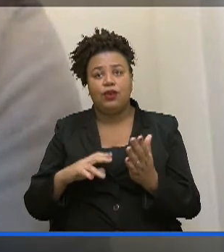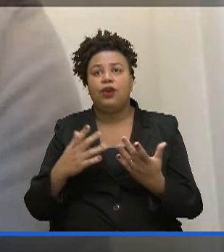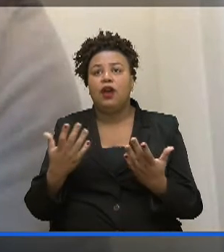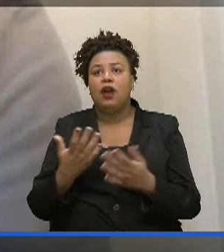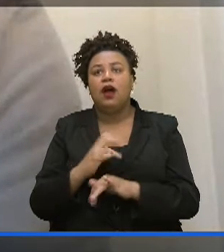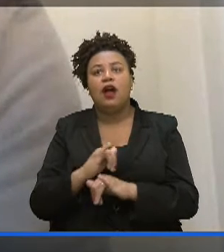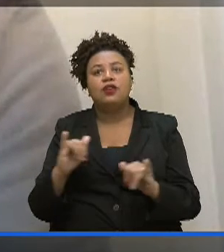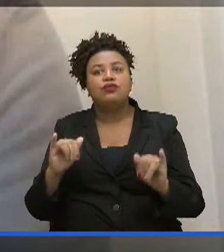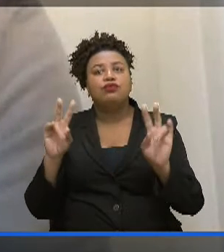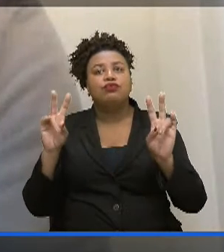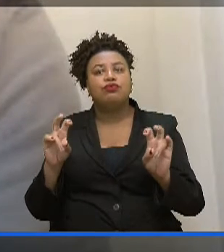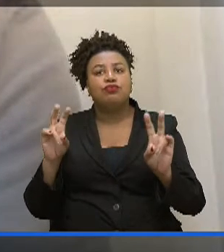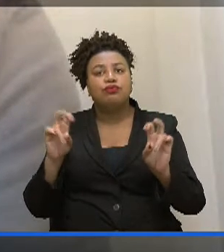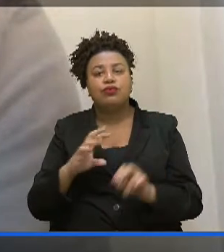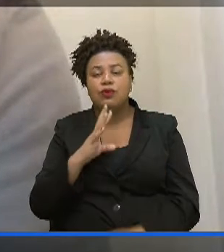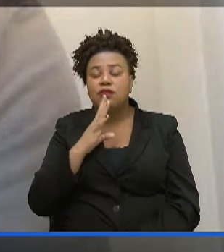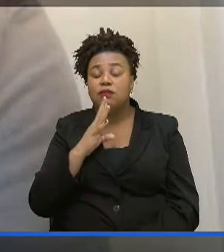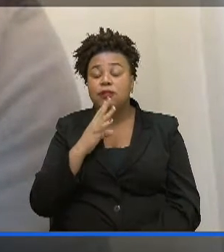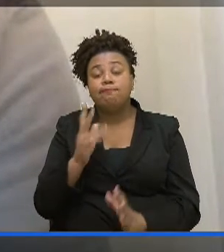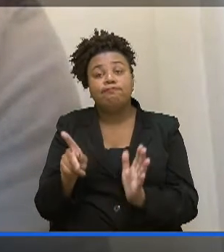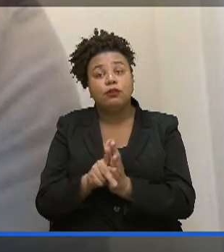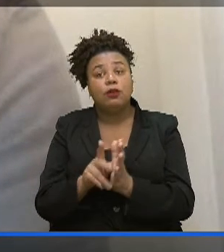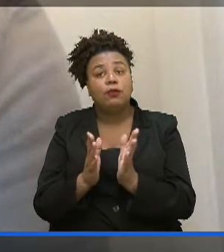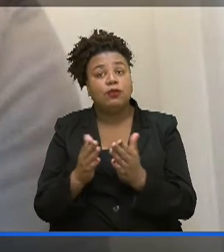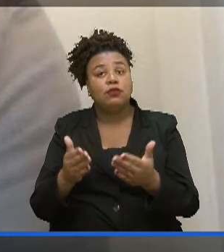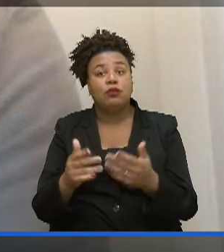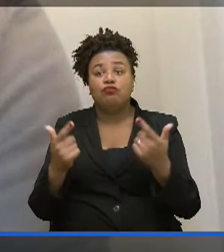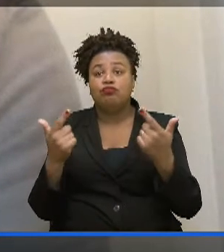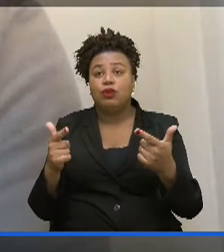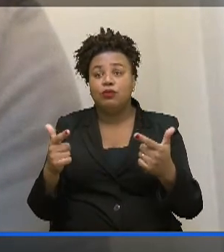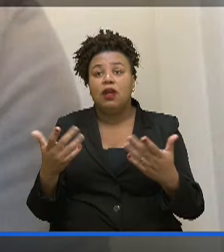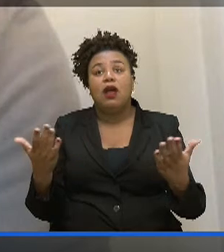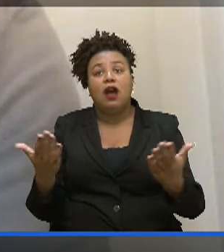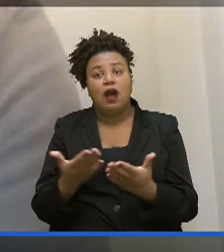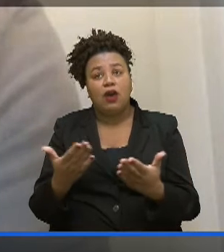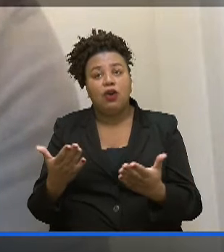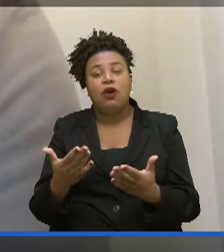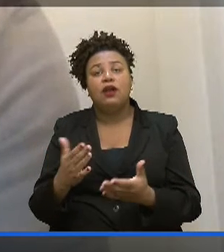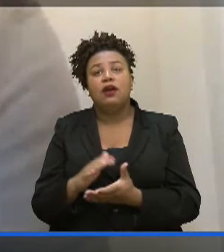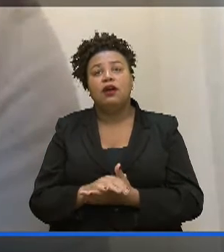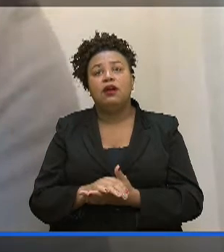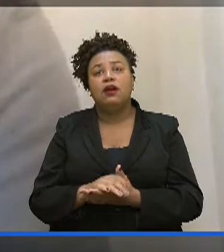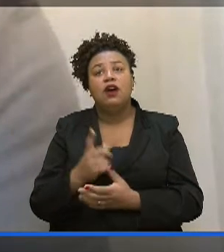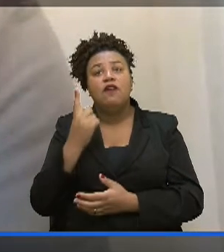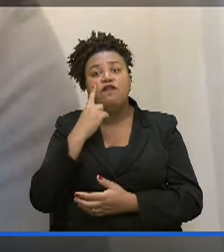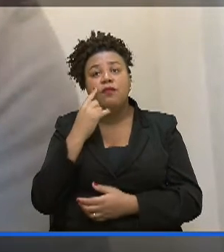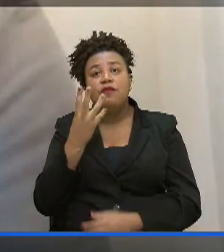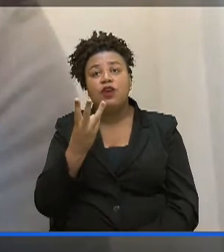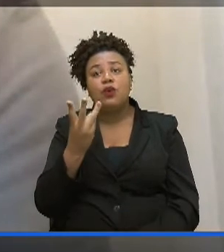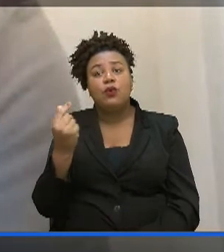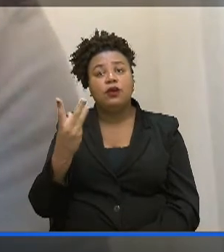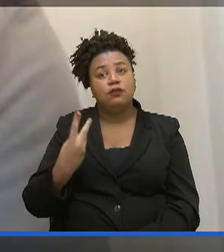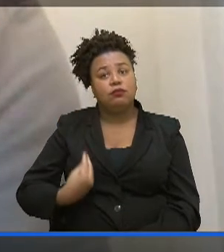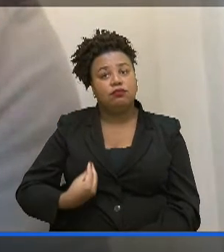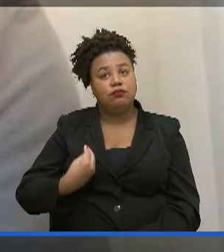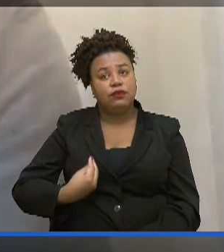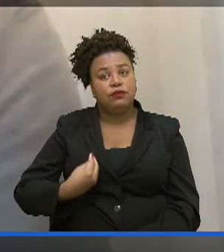Conhecimento de matérias da alçada da comissão. Não há. Então vamos fazer a verificação de